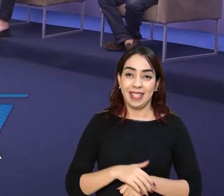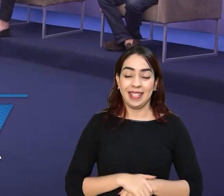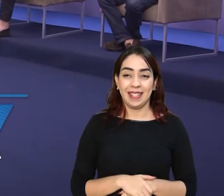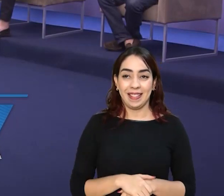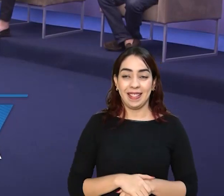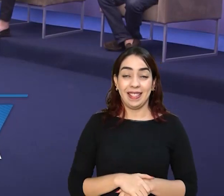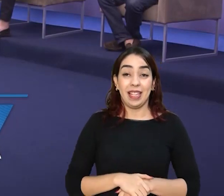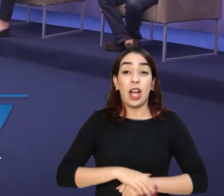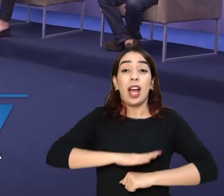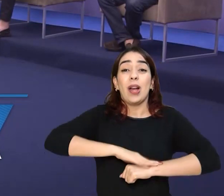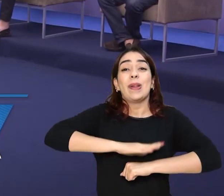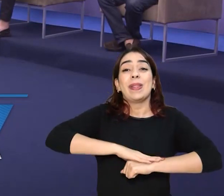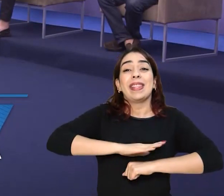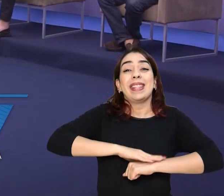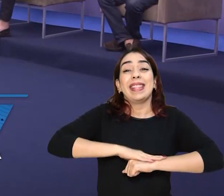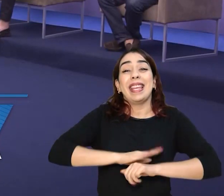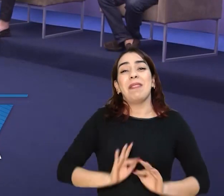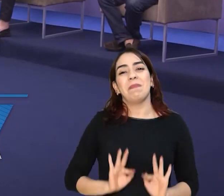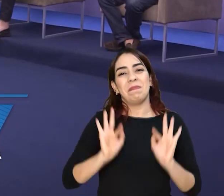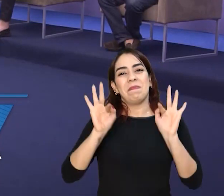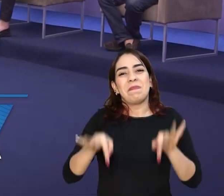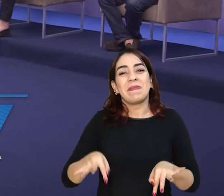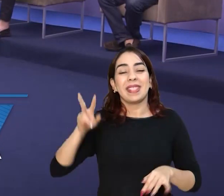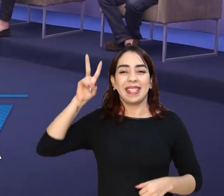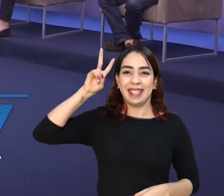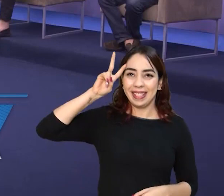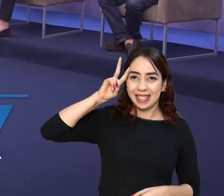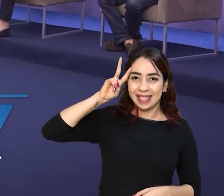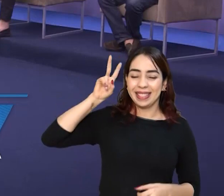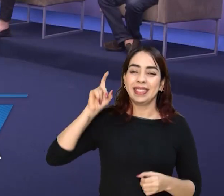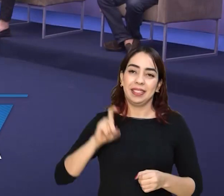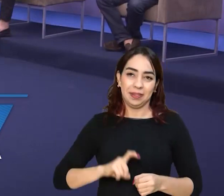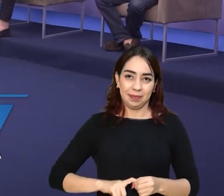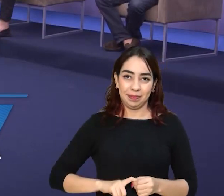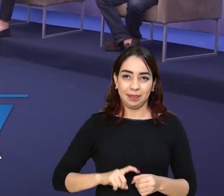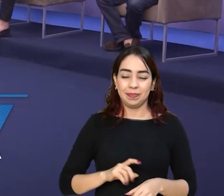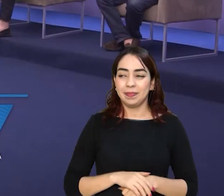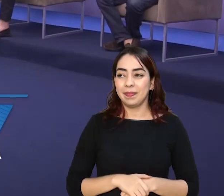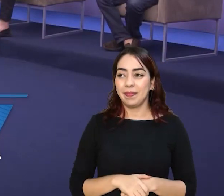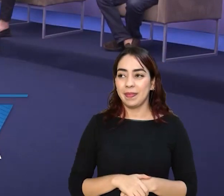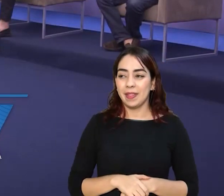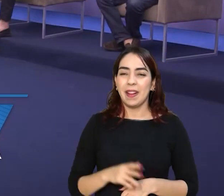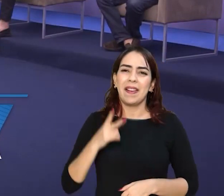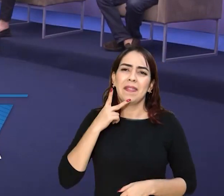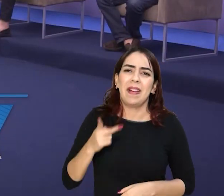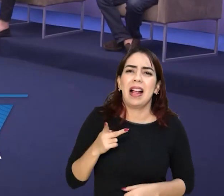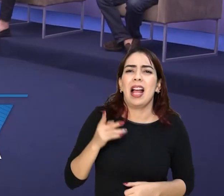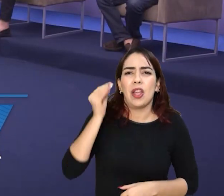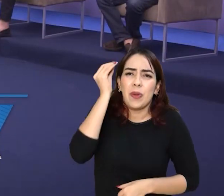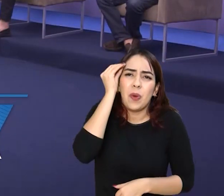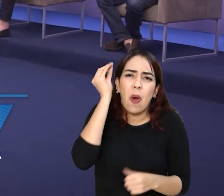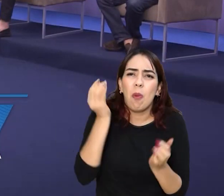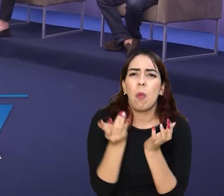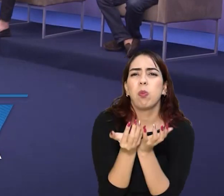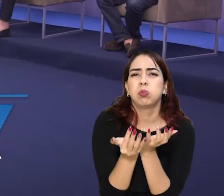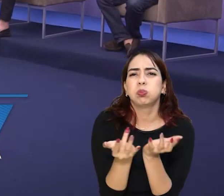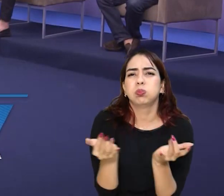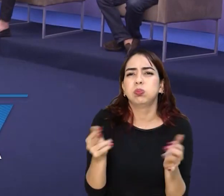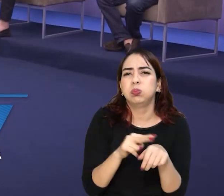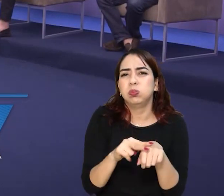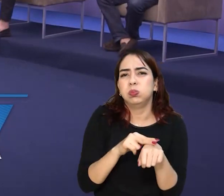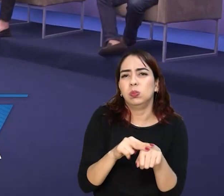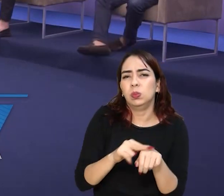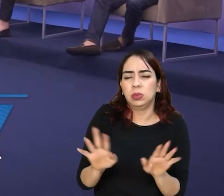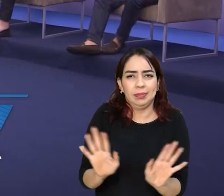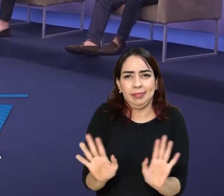problema é que o tempo passou e nós vamos voltar. Que é um problema recorrente de todos os clubes. Mas não vamos negócio de ficar culpando o gramado. E o problema jogar a bola que só quem culpou o gramado foi